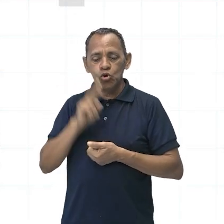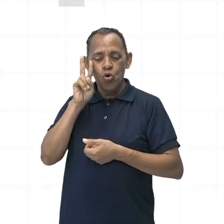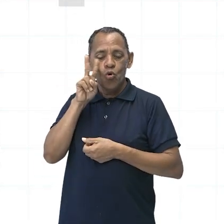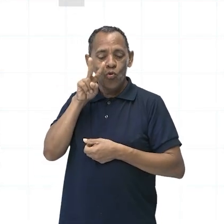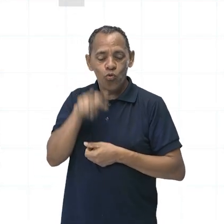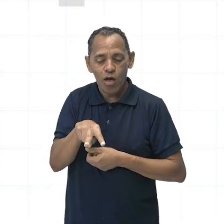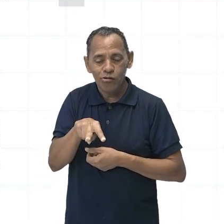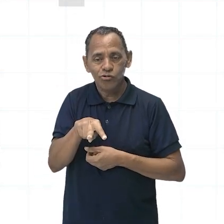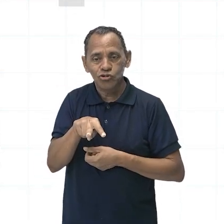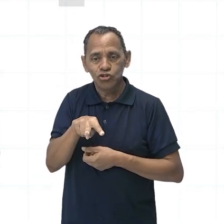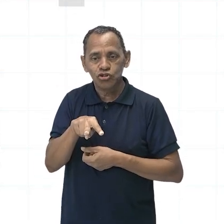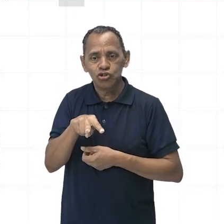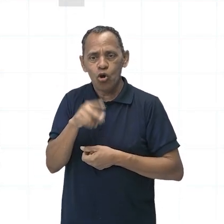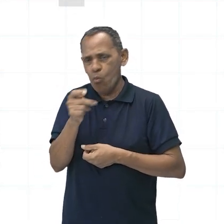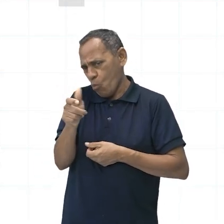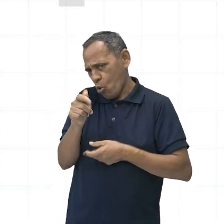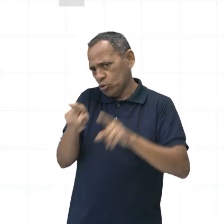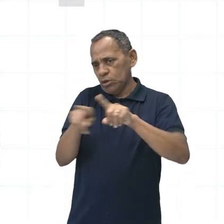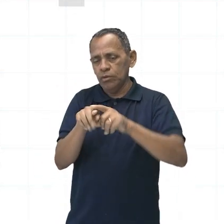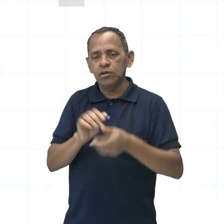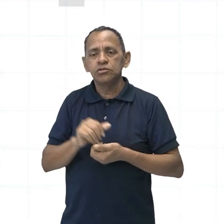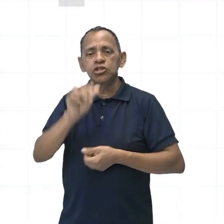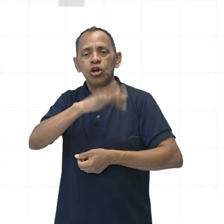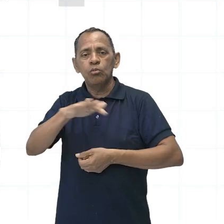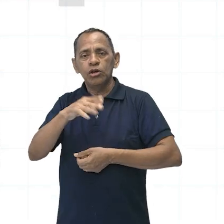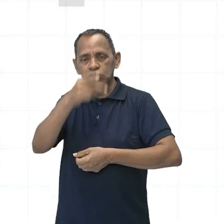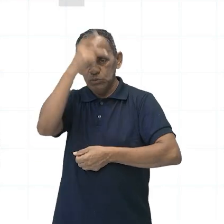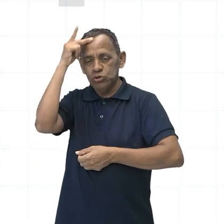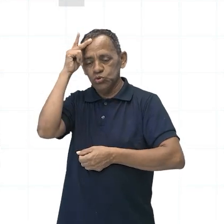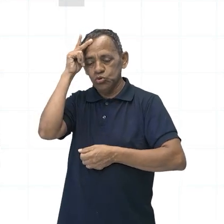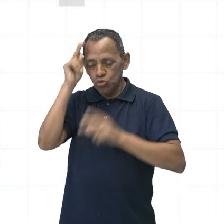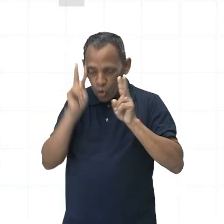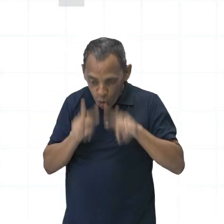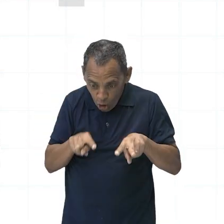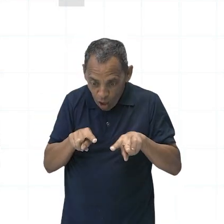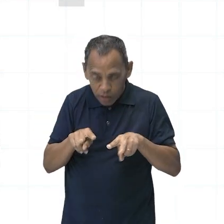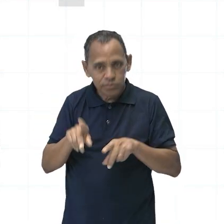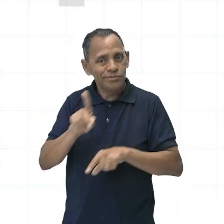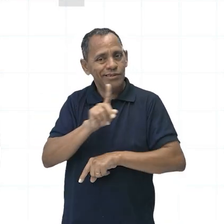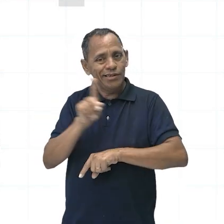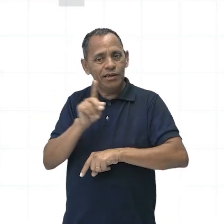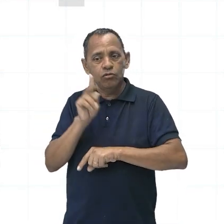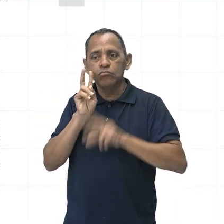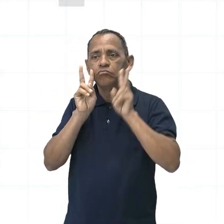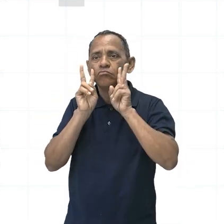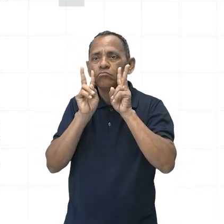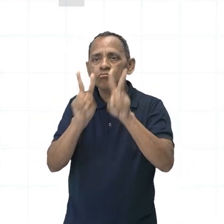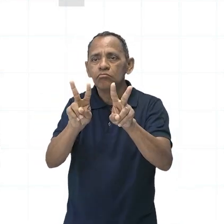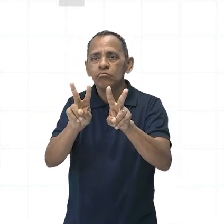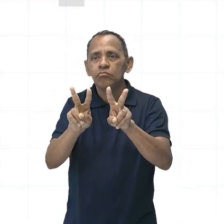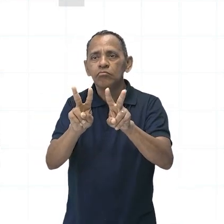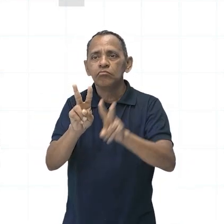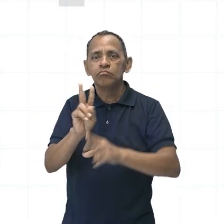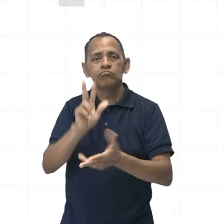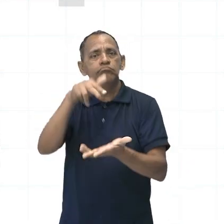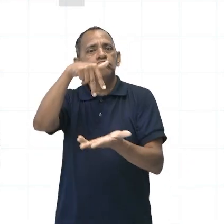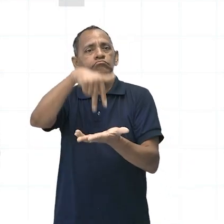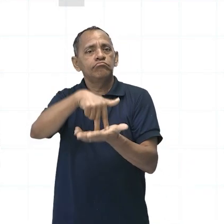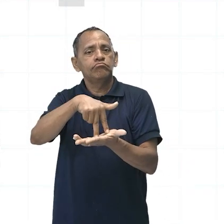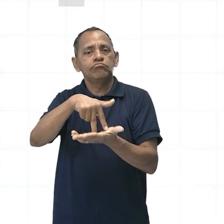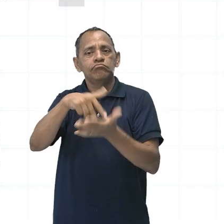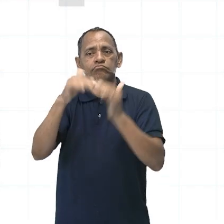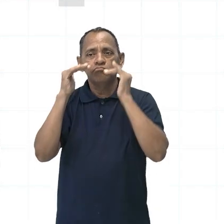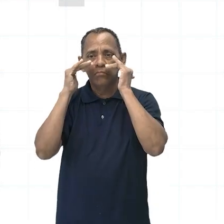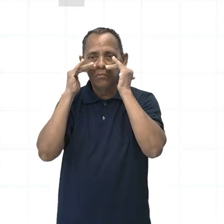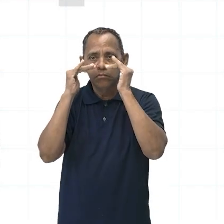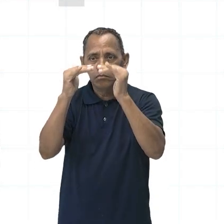que é isso? Geralmente, os bailarinos eles não vão ficar olhando para o chão, eles vão estar sempre com aquela postura alinhada,